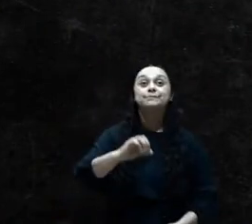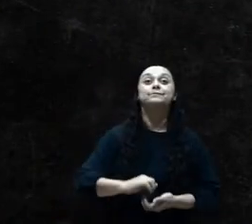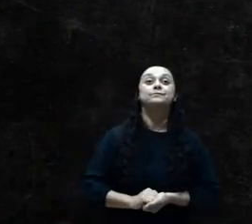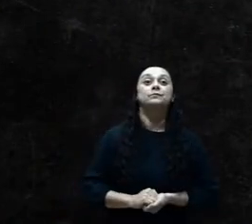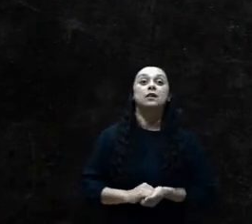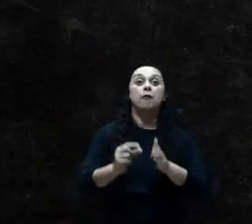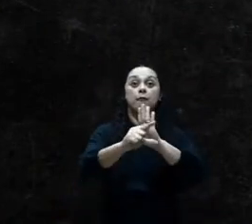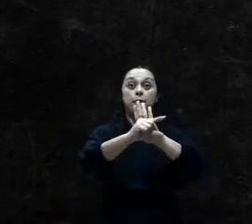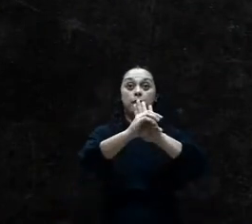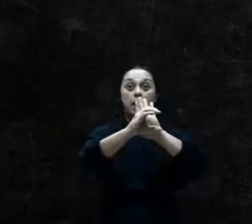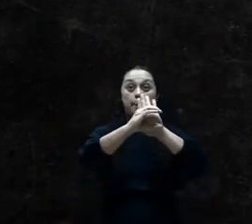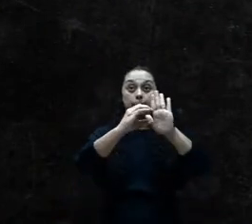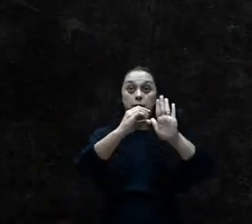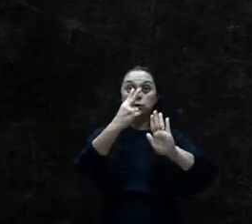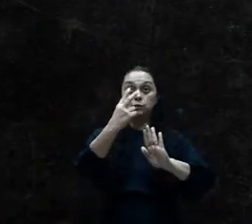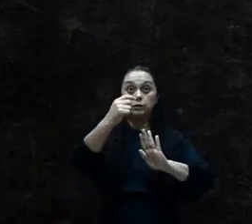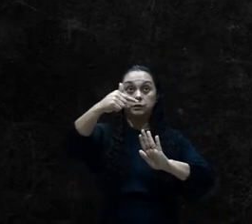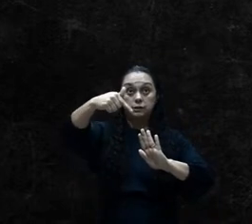272 é